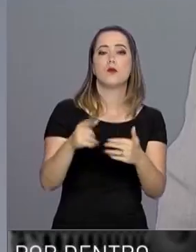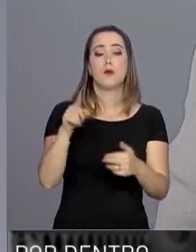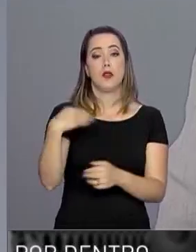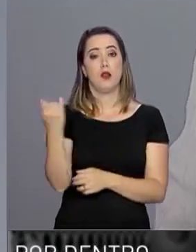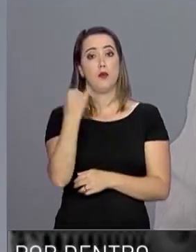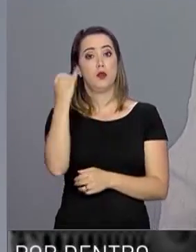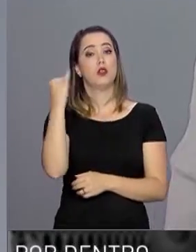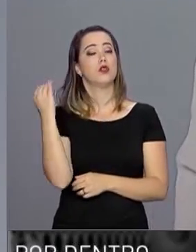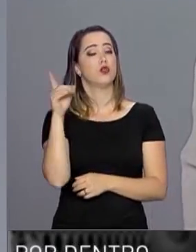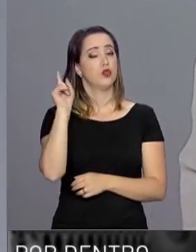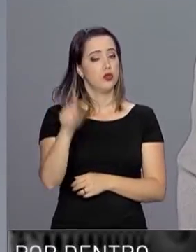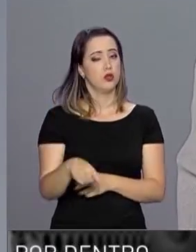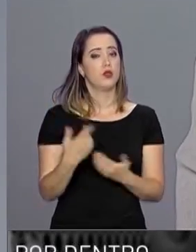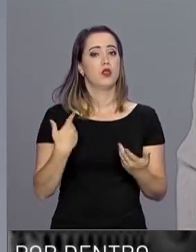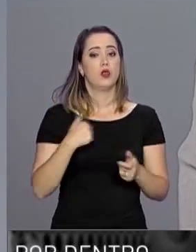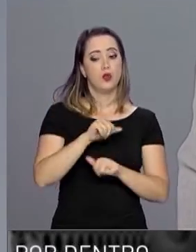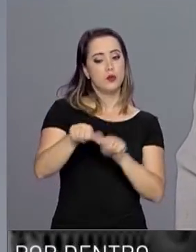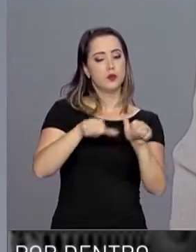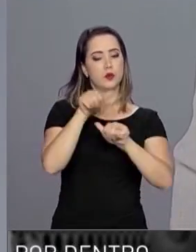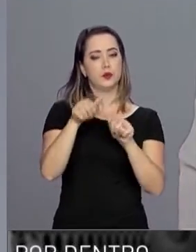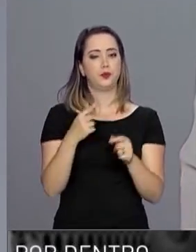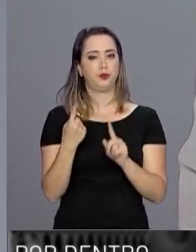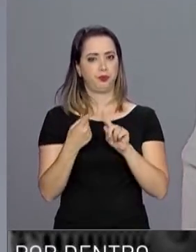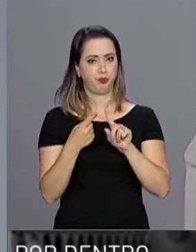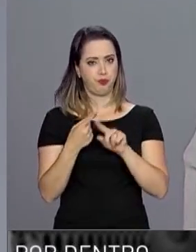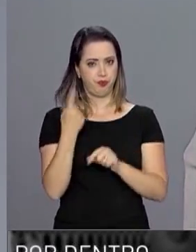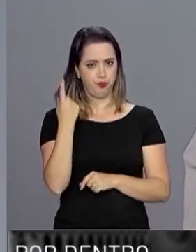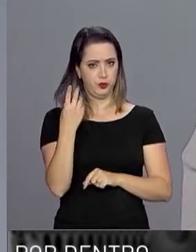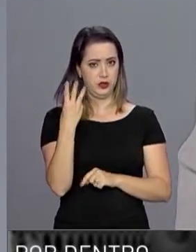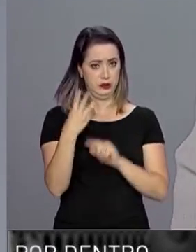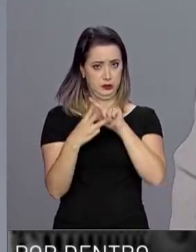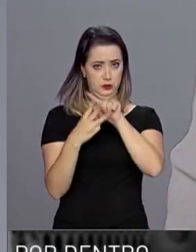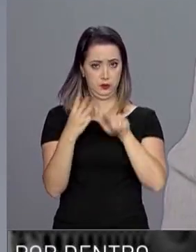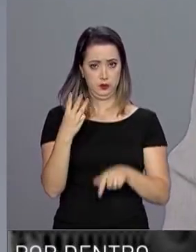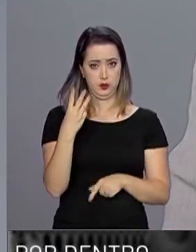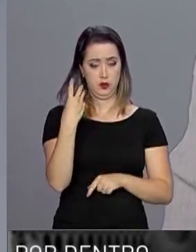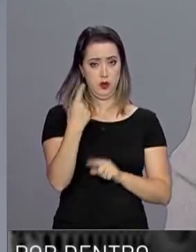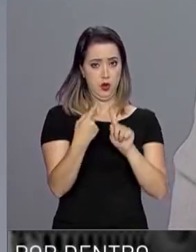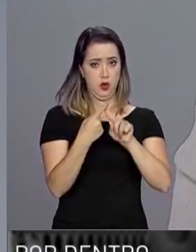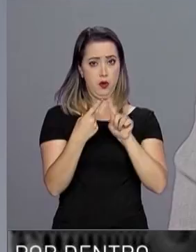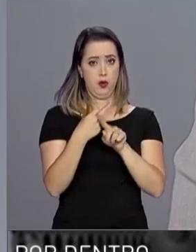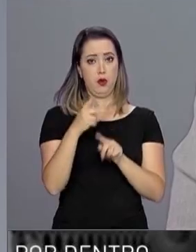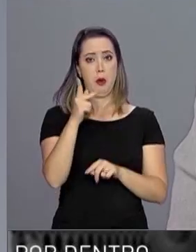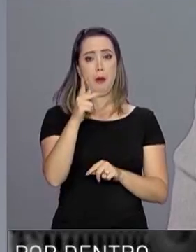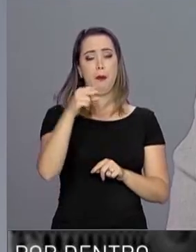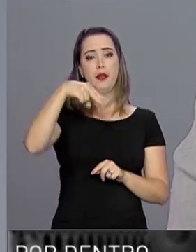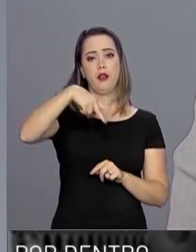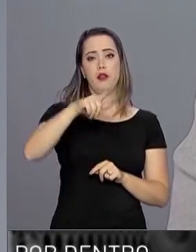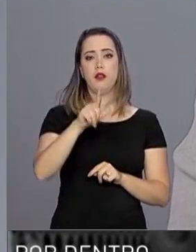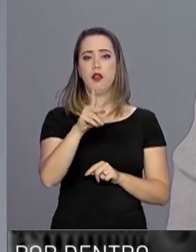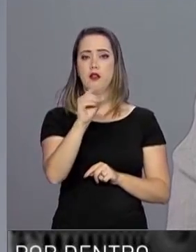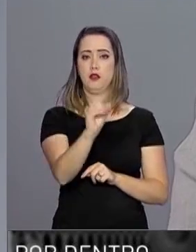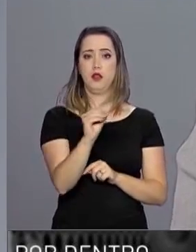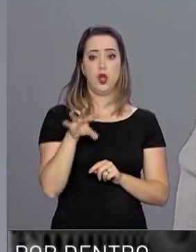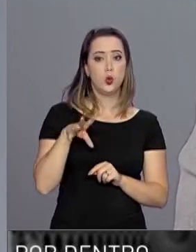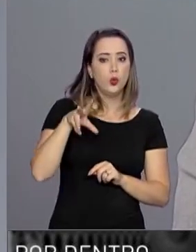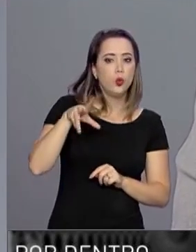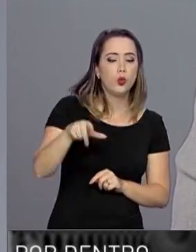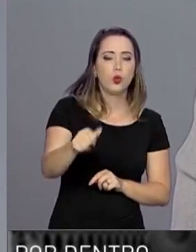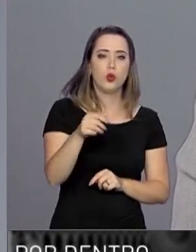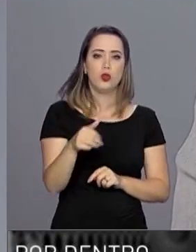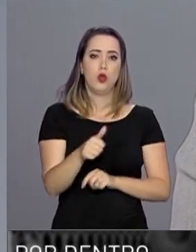referência da base é muito importante. Mudamos, primeiro, em três produtos. O PNLD, no primeiro ou quinto ano, foi